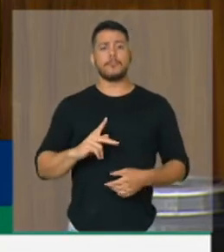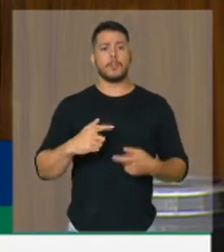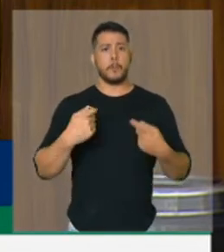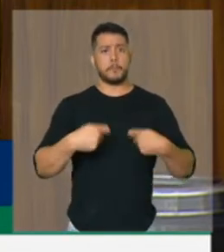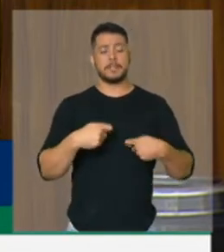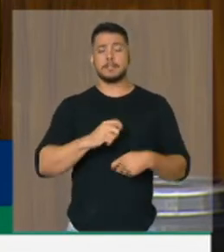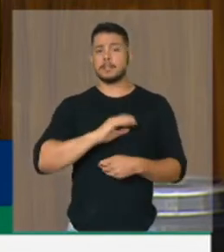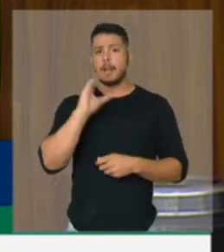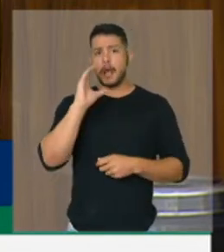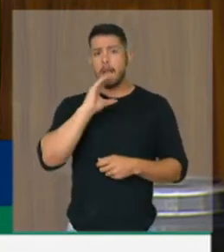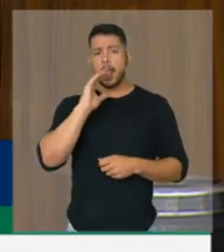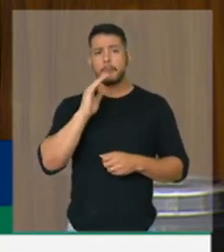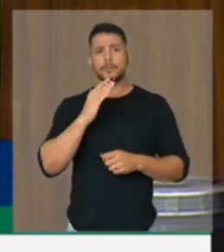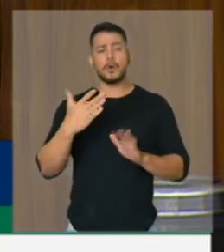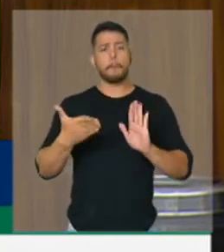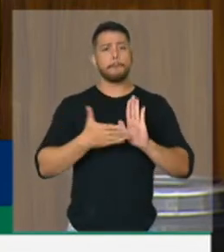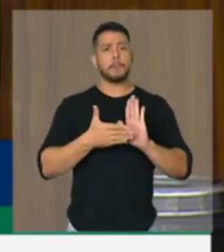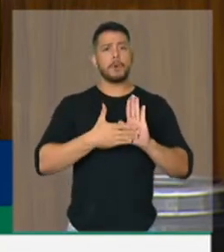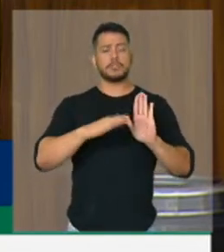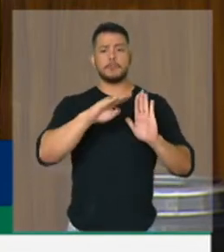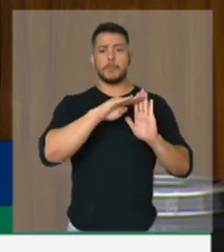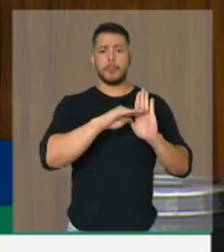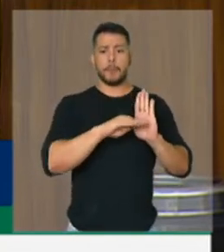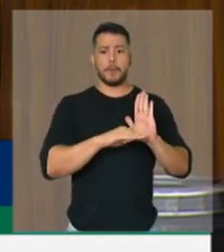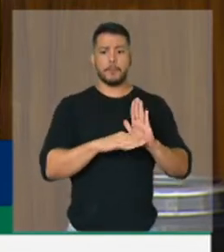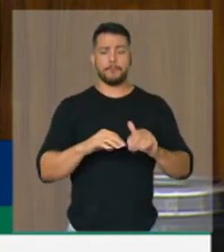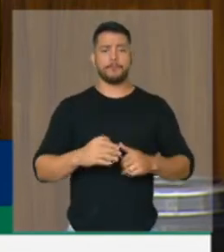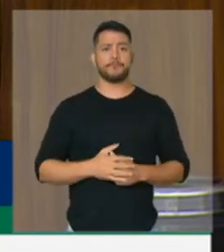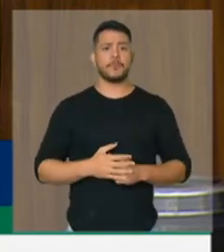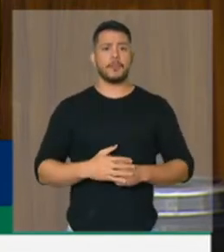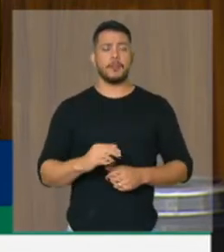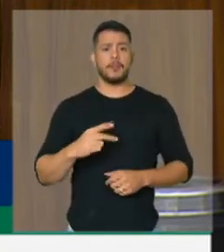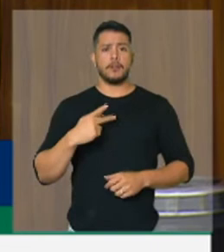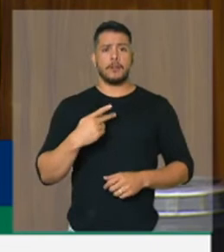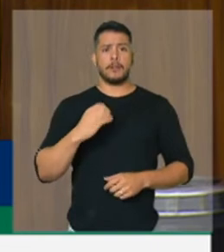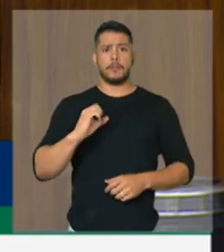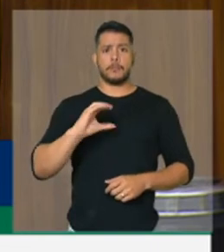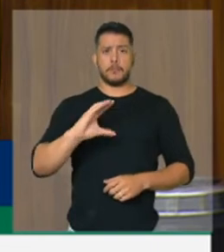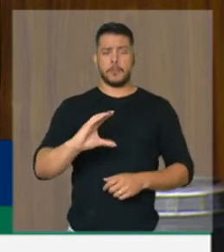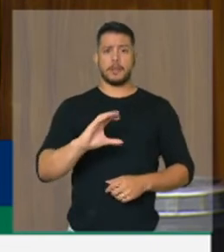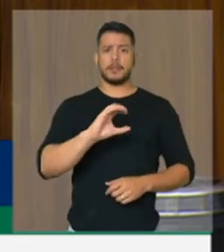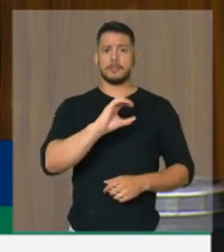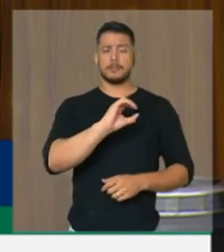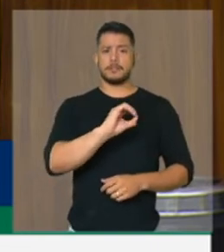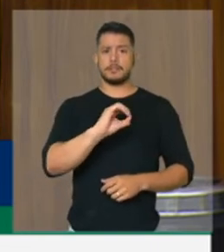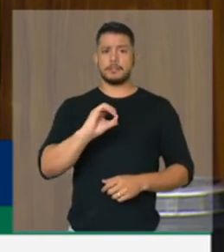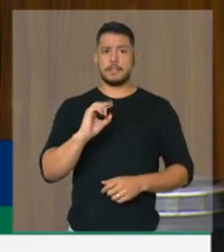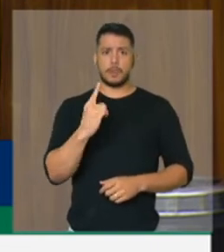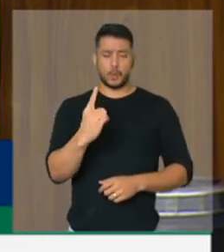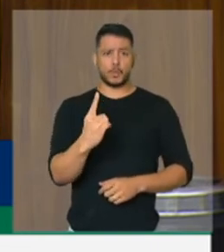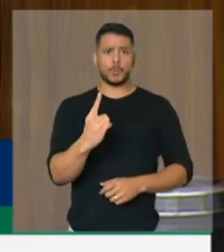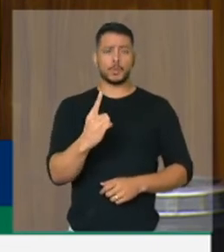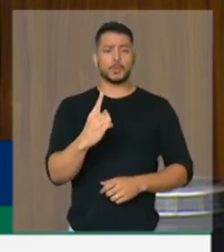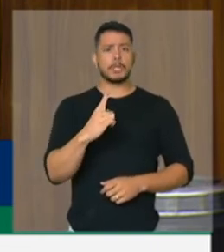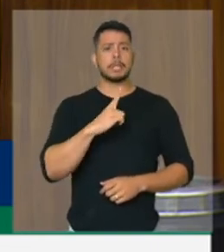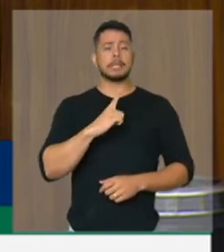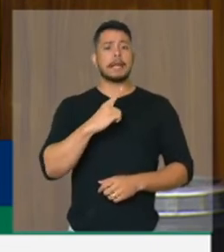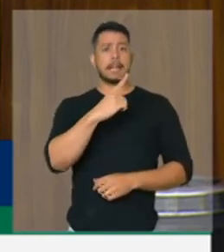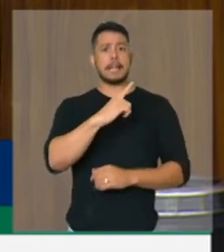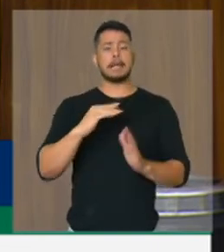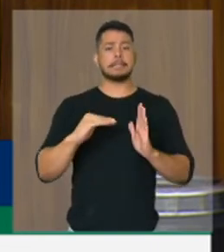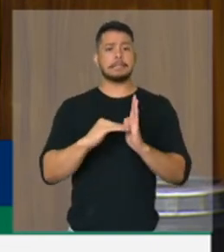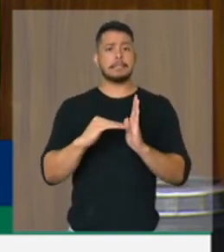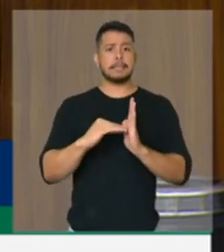com essas diretrizes. Tramita no Senado Federal a PEC 01, um número bem sugestivo, que